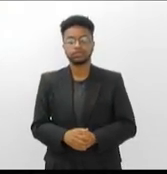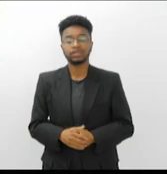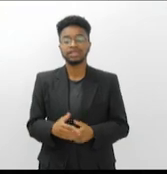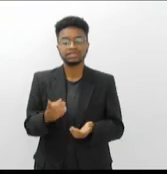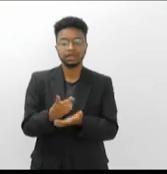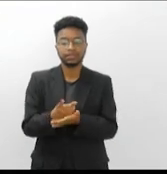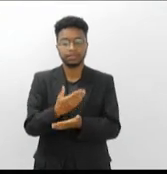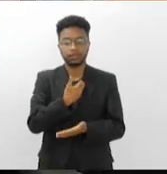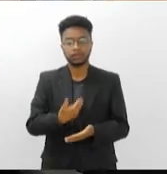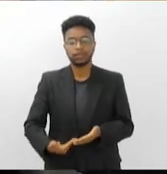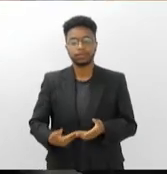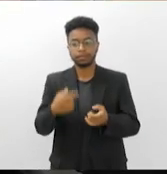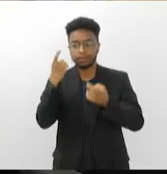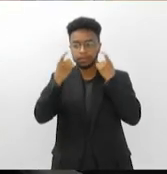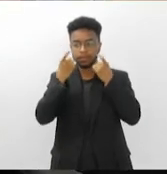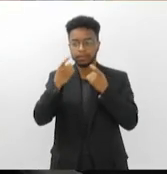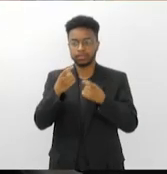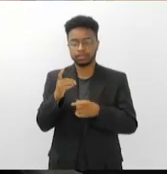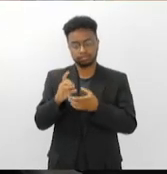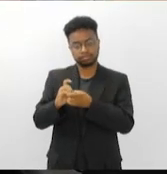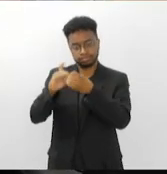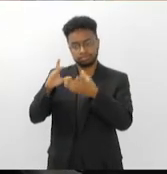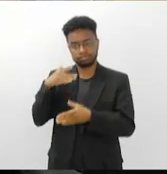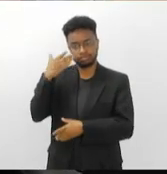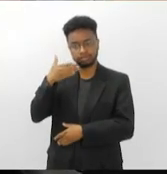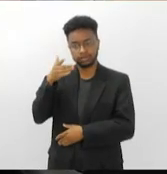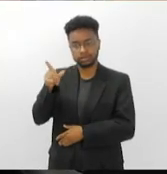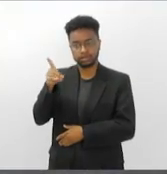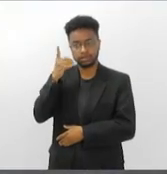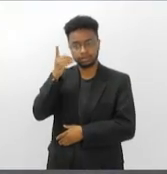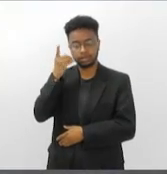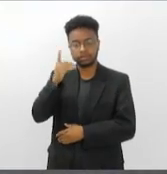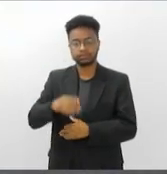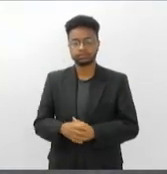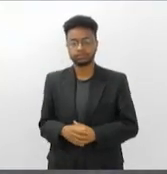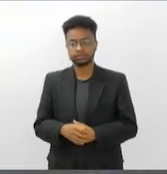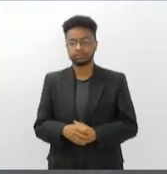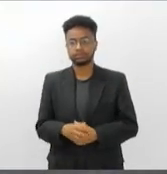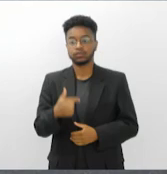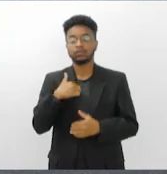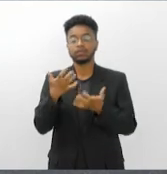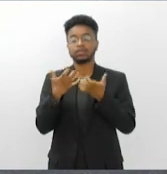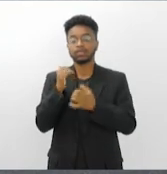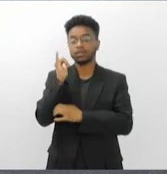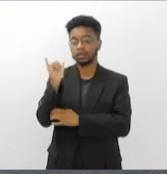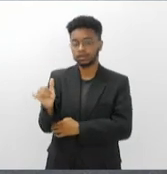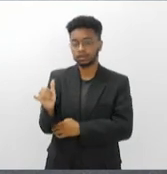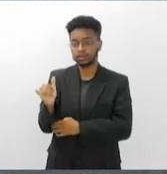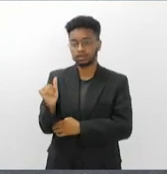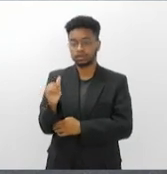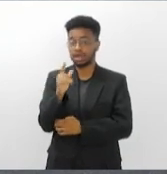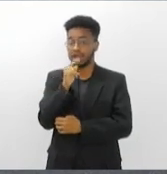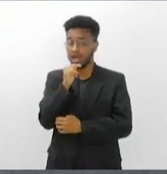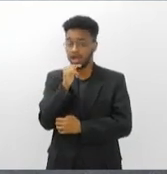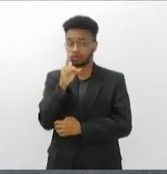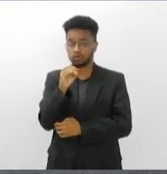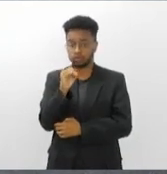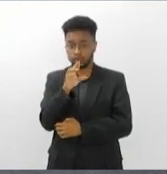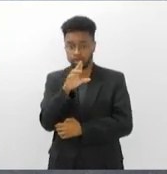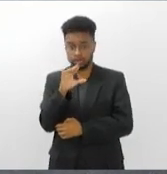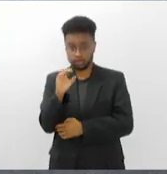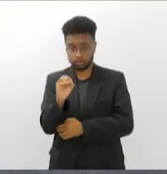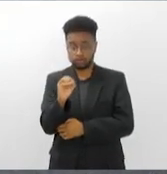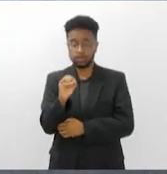uma parte, deputado Valseasa. O deputado Vinícius, é dizer para o senhor que essa água do Rio, ela